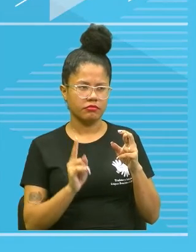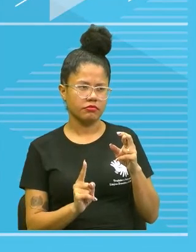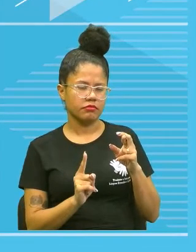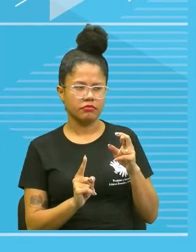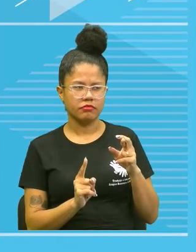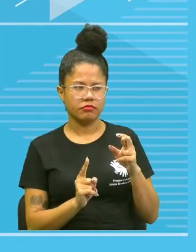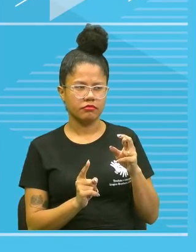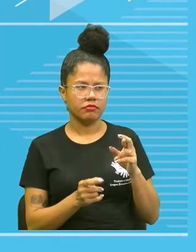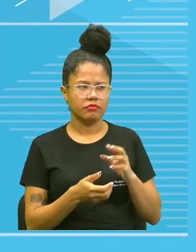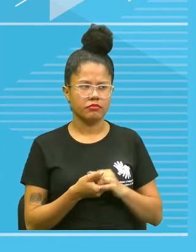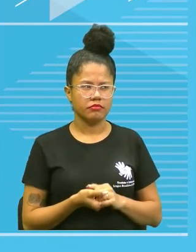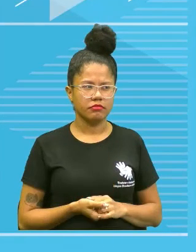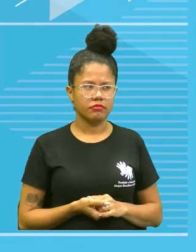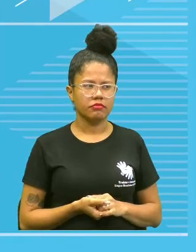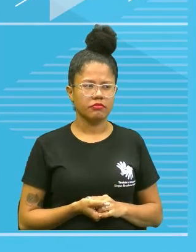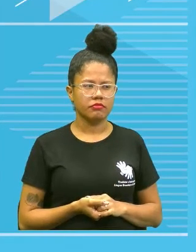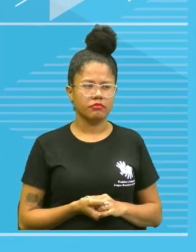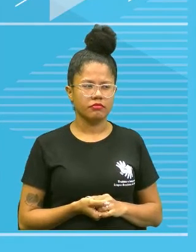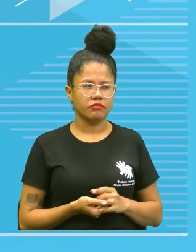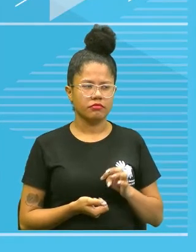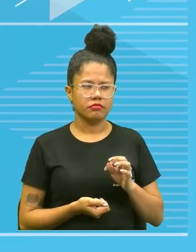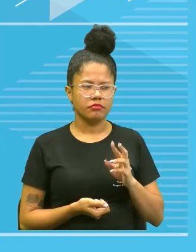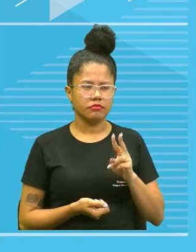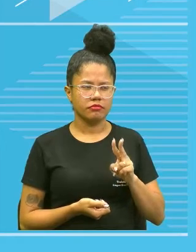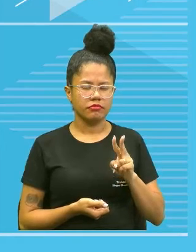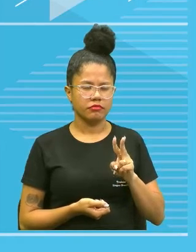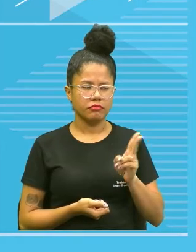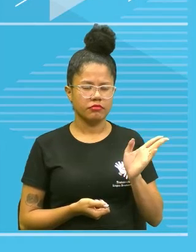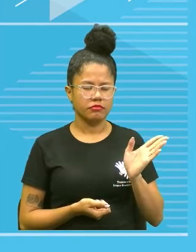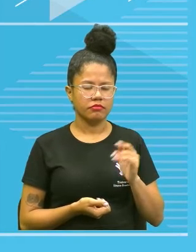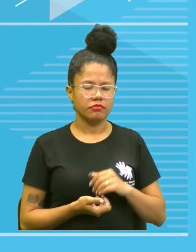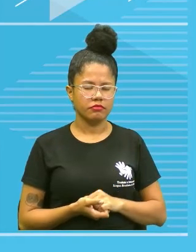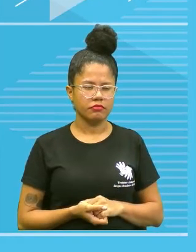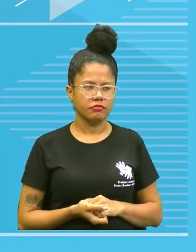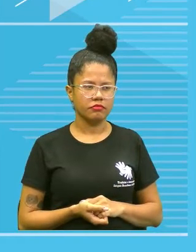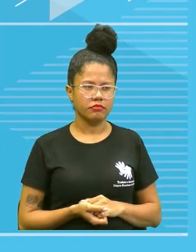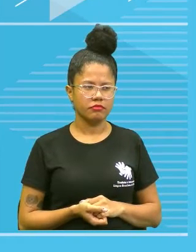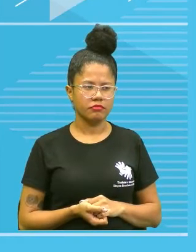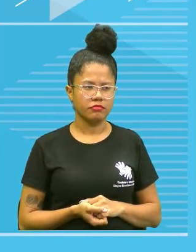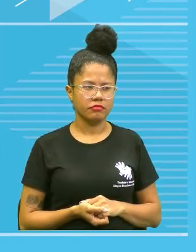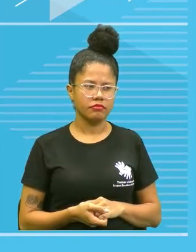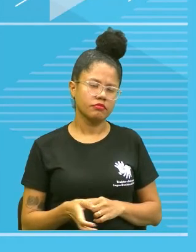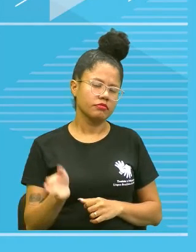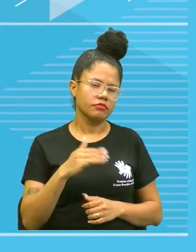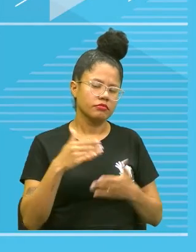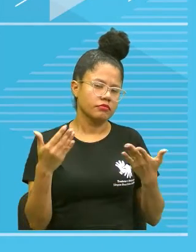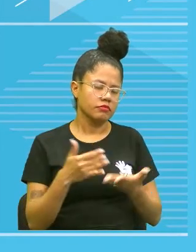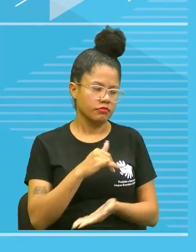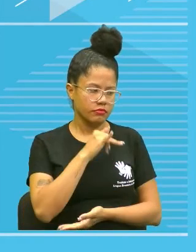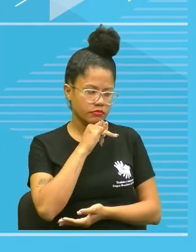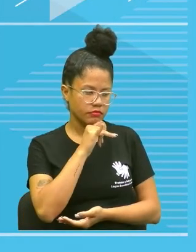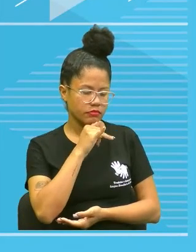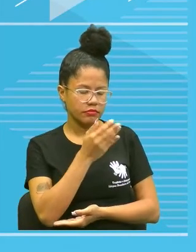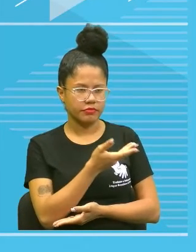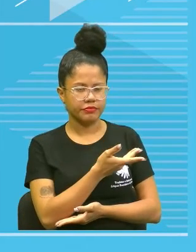fonte quente em Kelvin, T2, temperatura da fonte fria em Kelvin. Então, vamos supor, essa razão